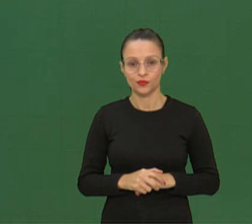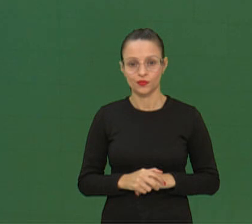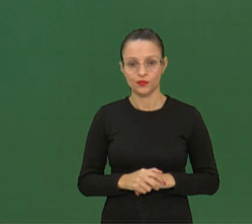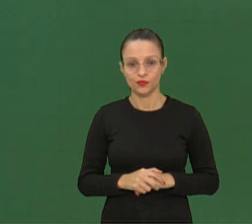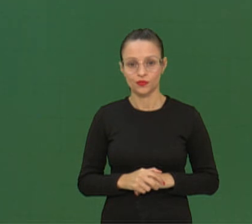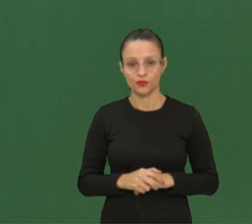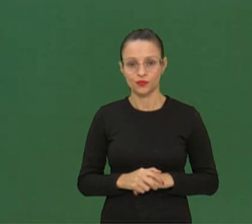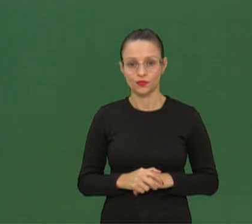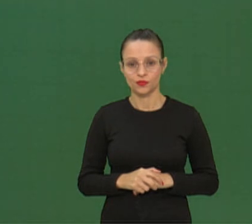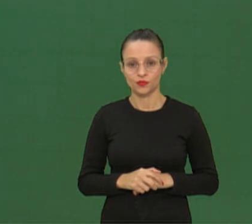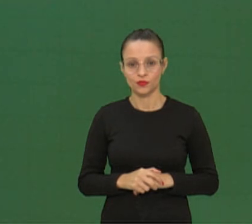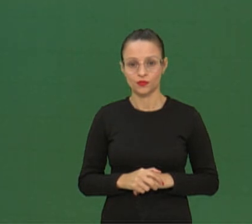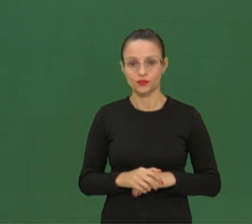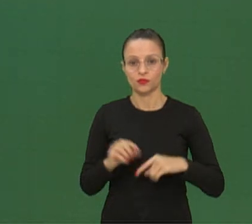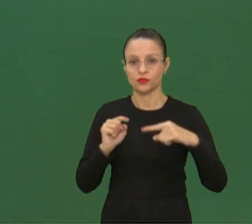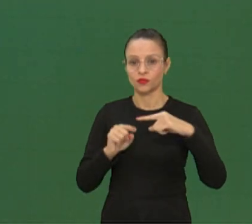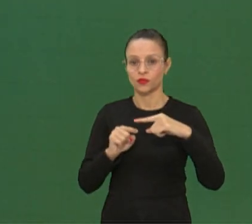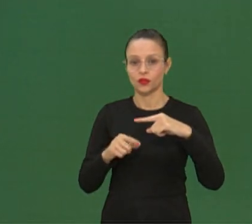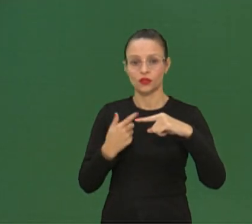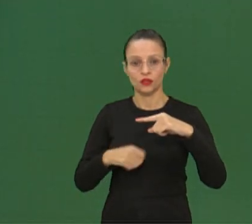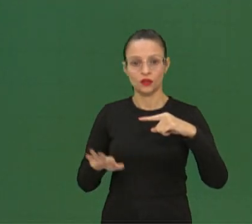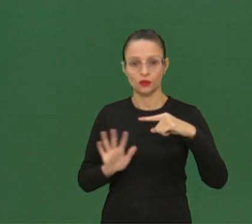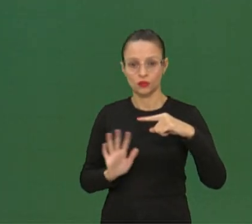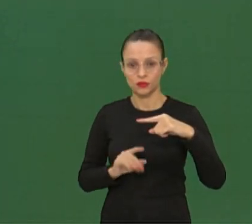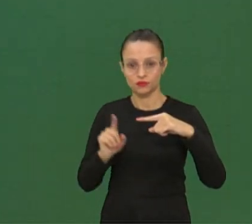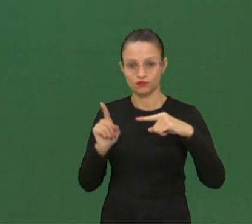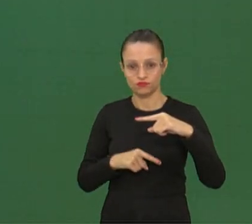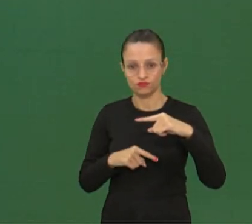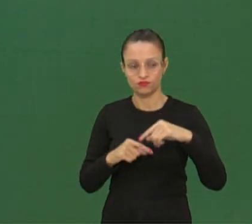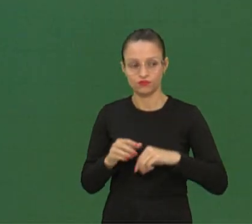O denominador já não é mais necessário.